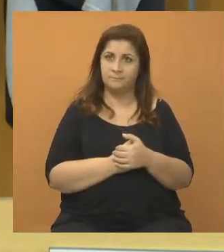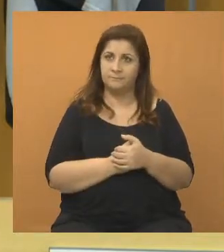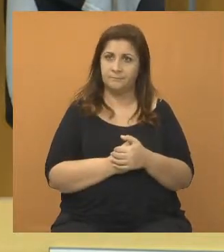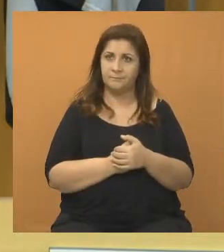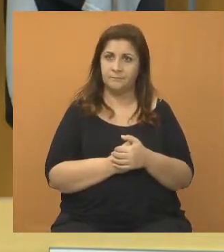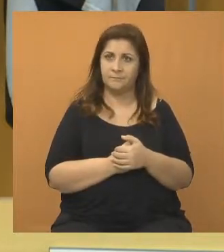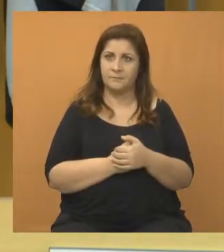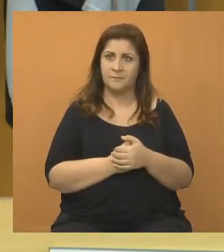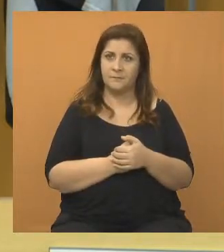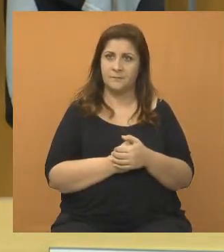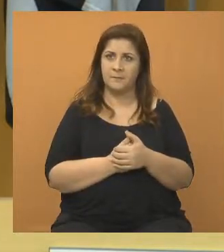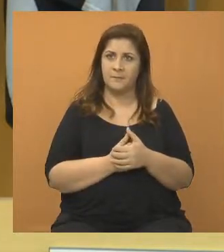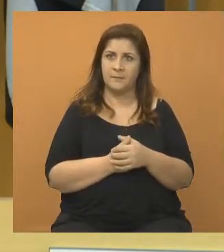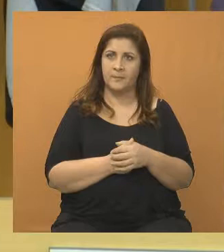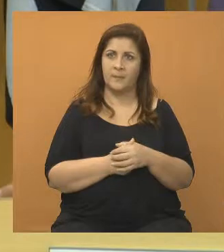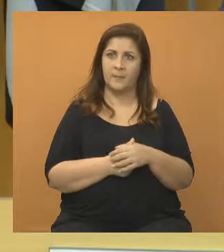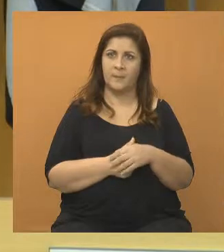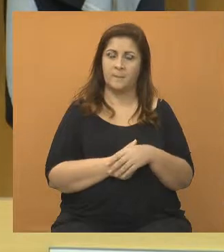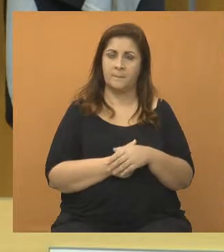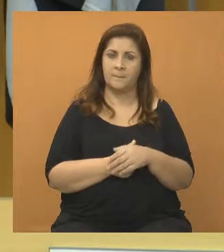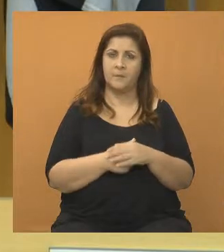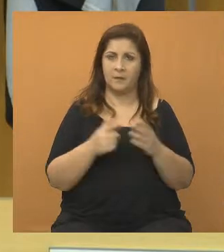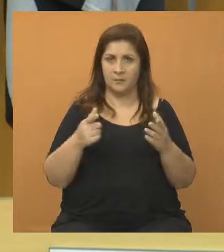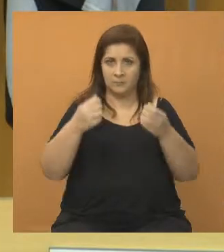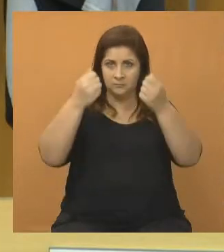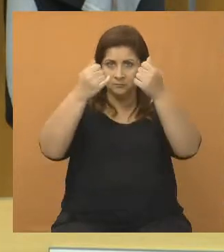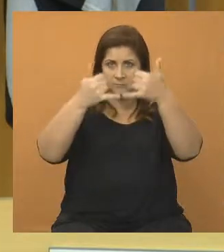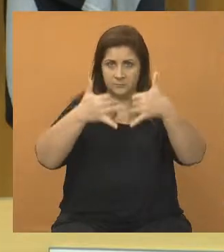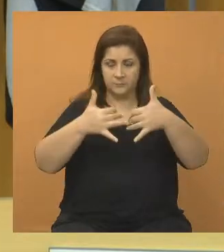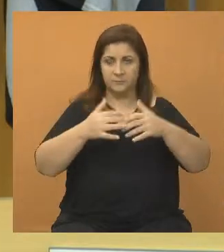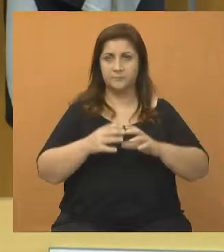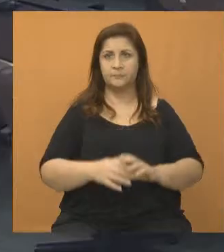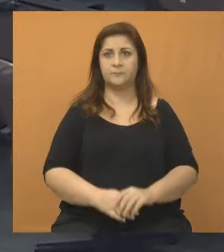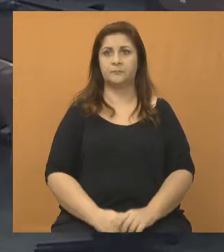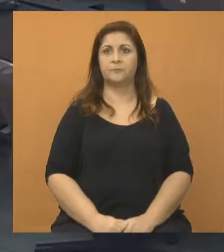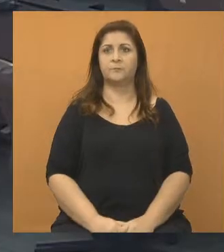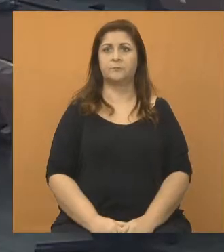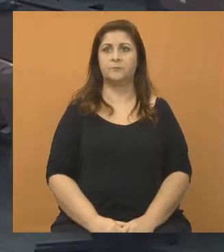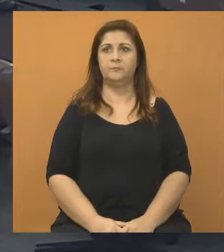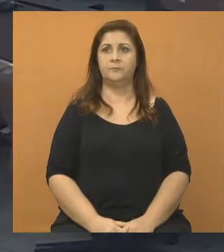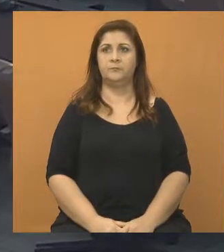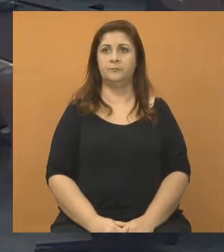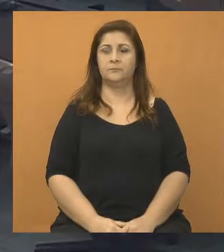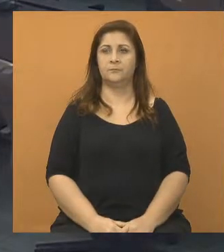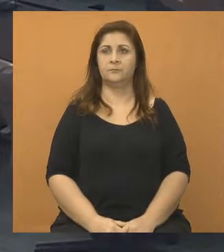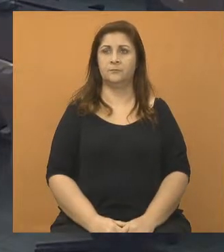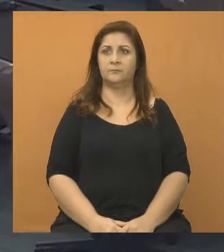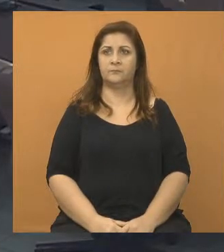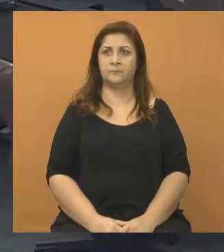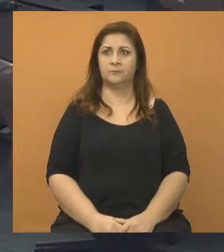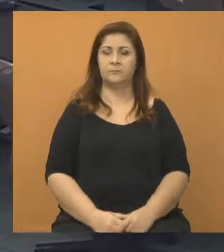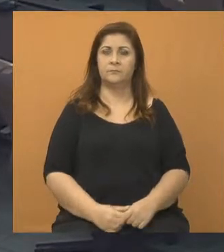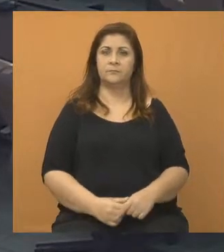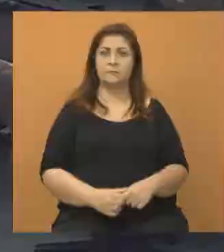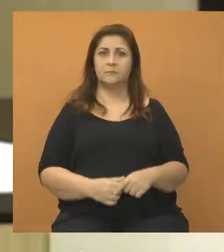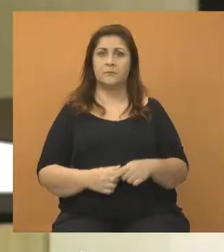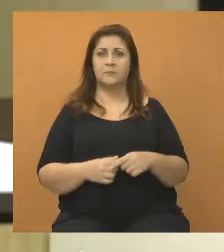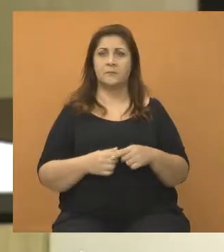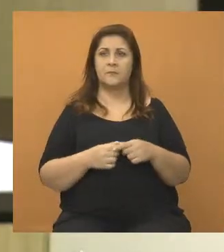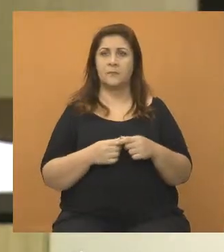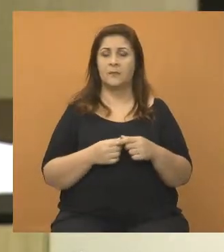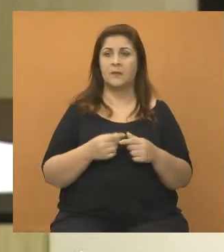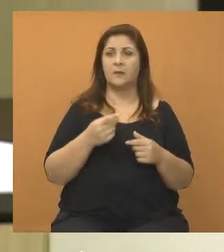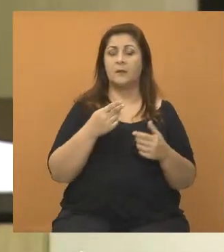sana as suas dúvidas contra a infraestrutura. E falando agora de desenvolvimento sustentável, não tem como